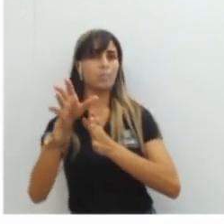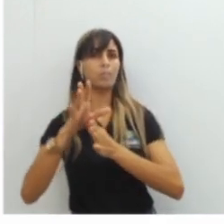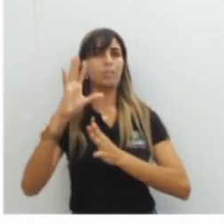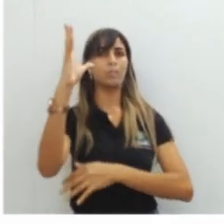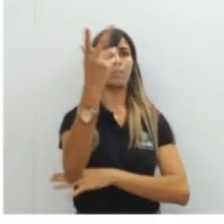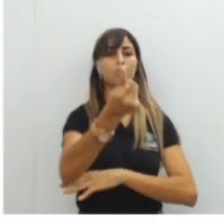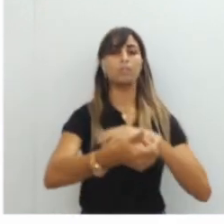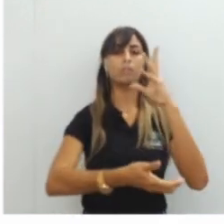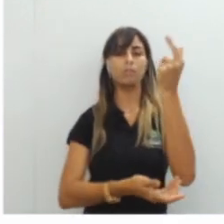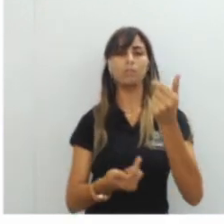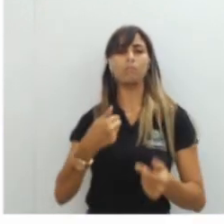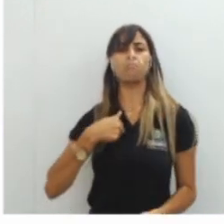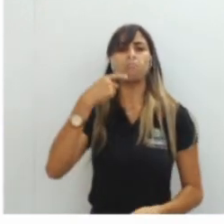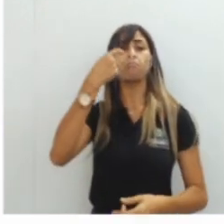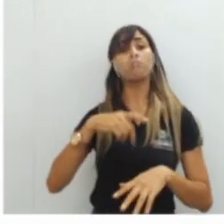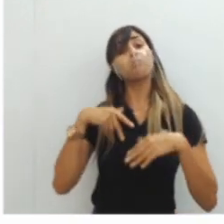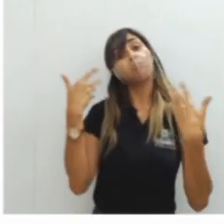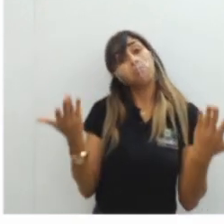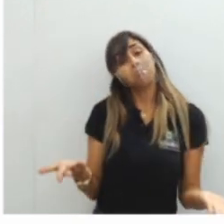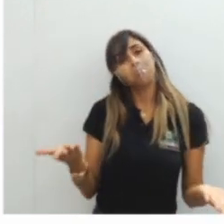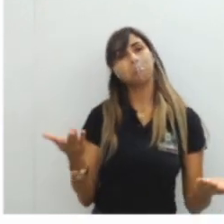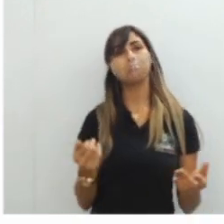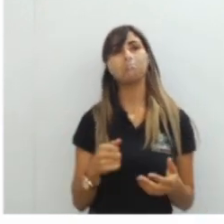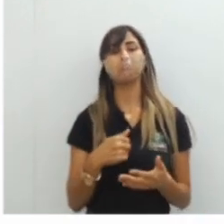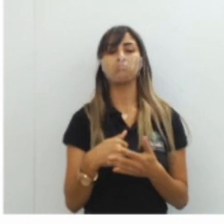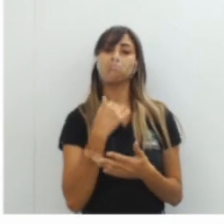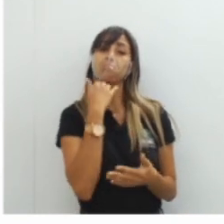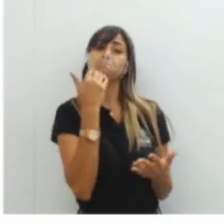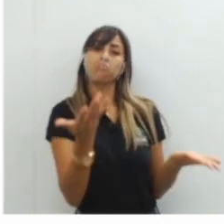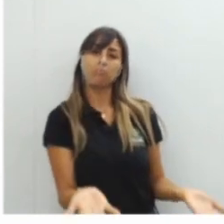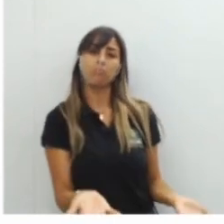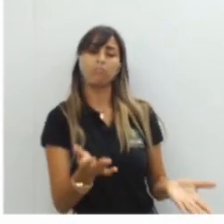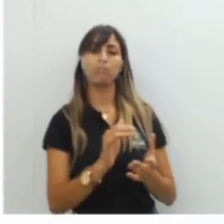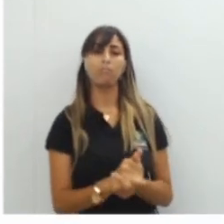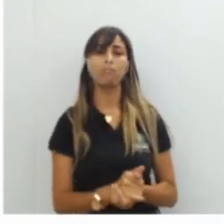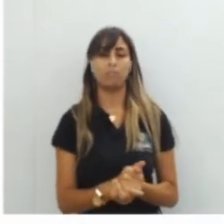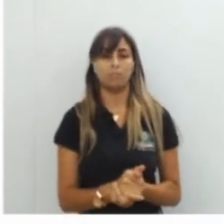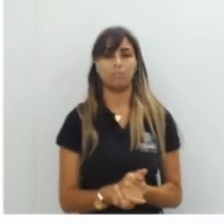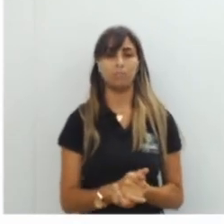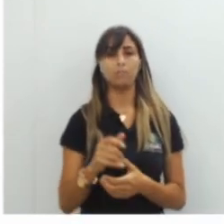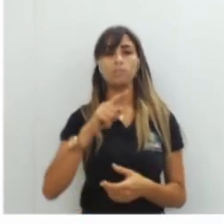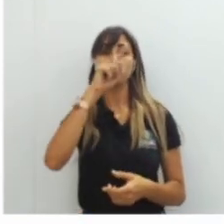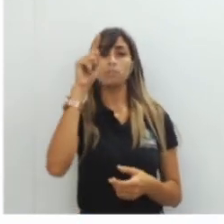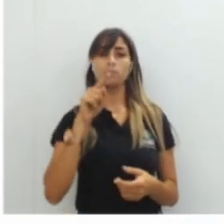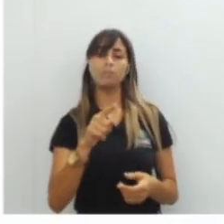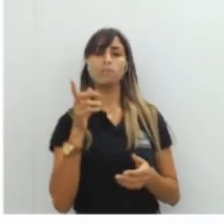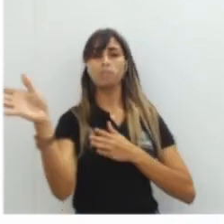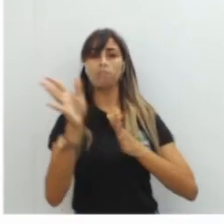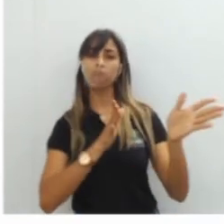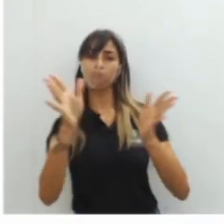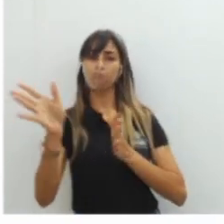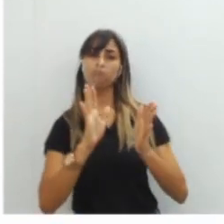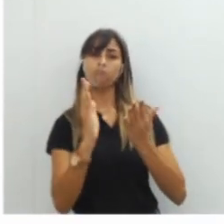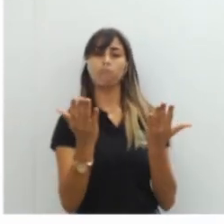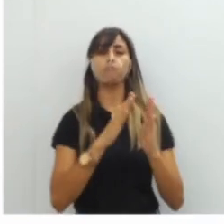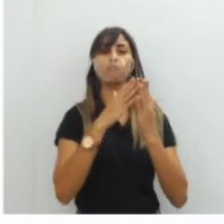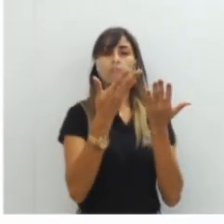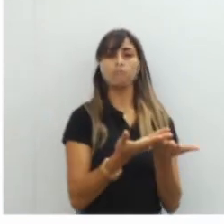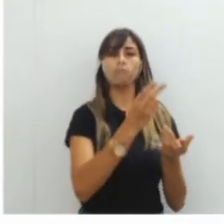com isso. O que é que eu tenho a ver com isso, com a conservação da natureza? Quem quiser ter acesso ao livro, tem aí o